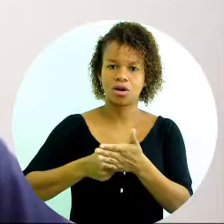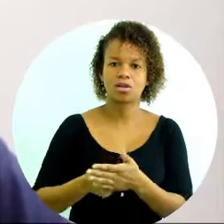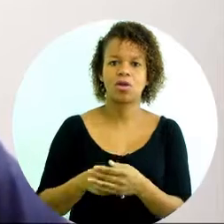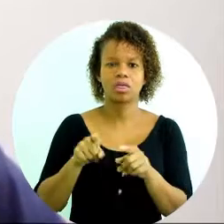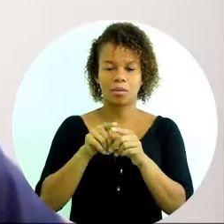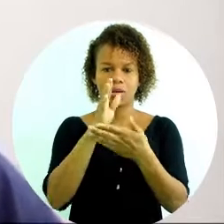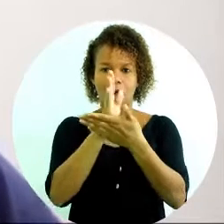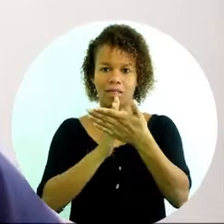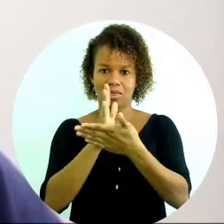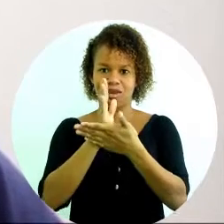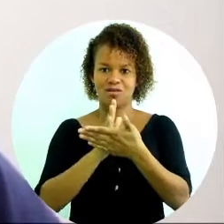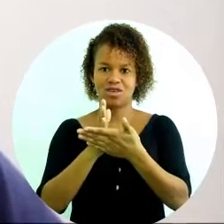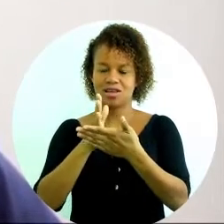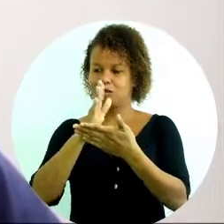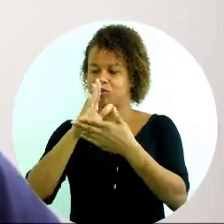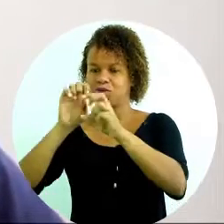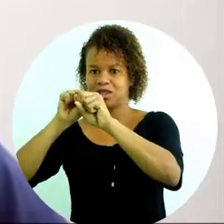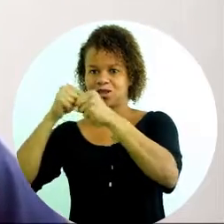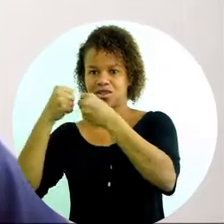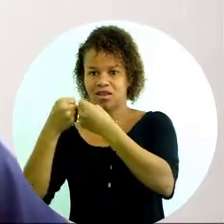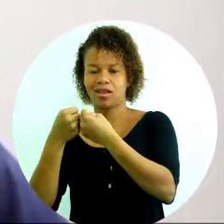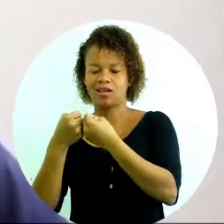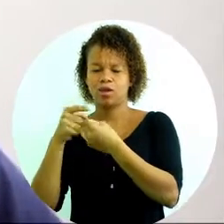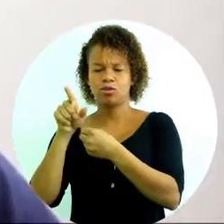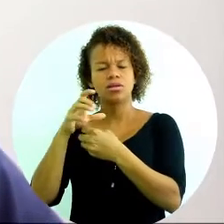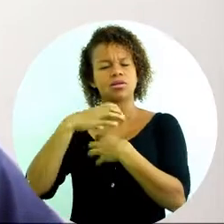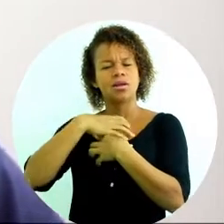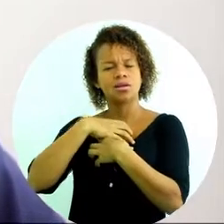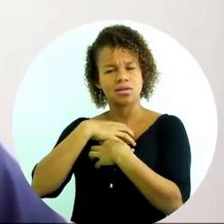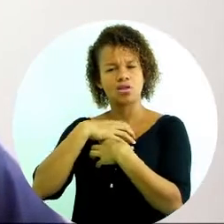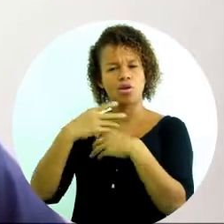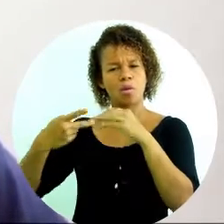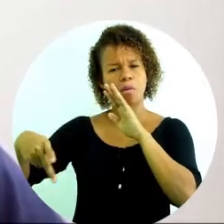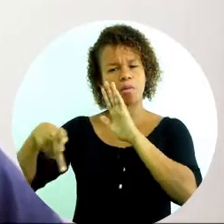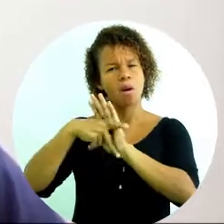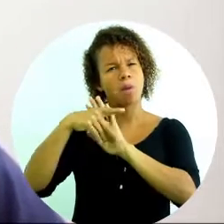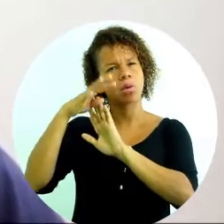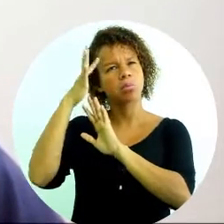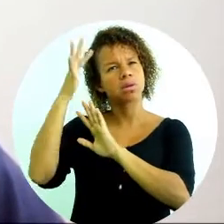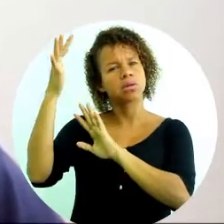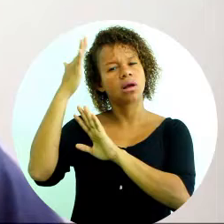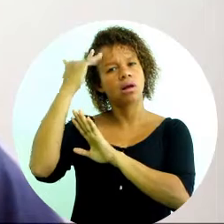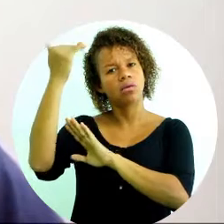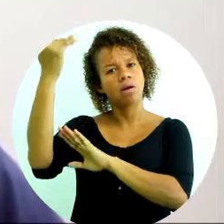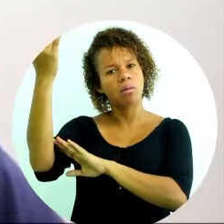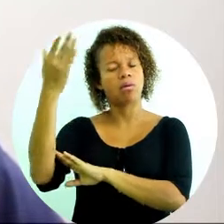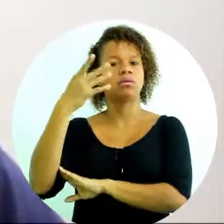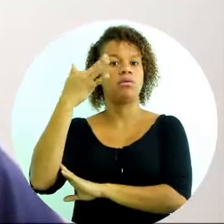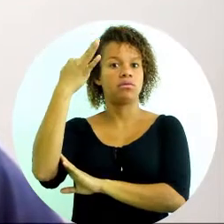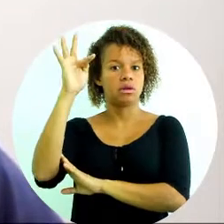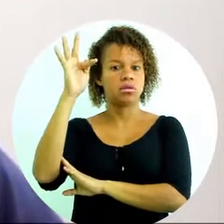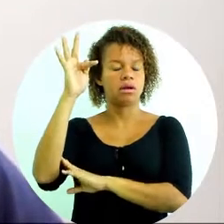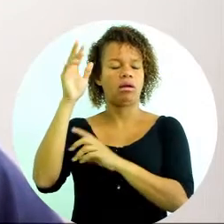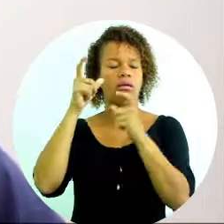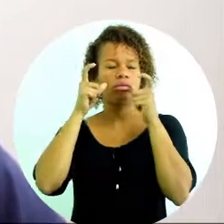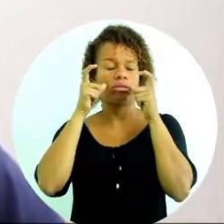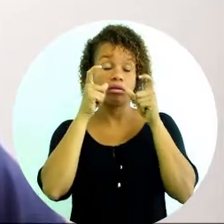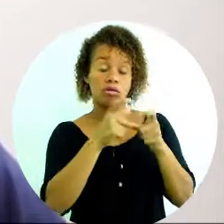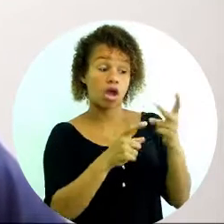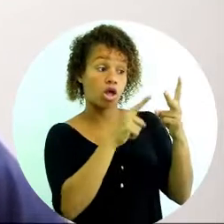da exploração e da divisão de classe. Nesse sentido, o próprio pensador francês